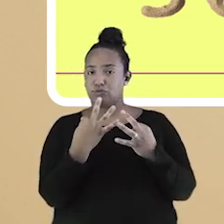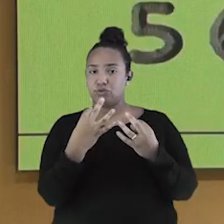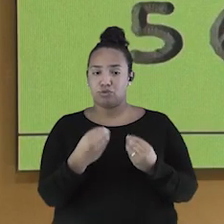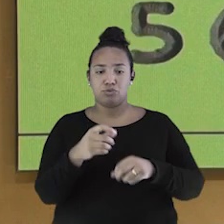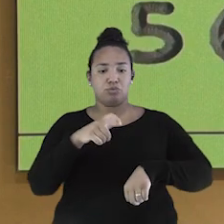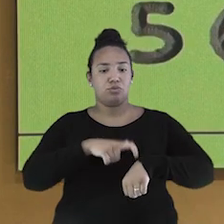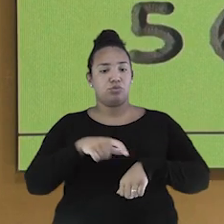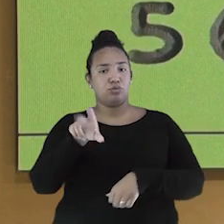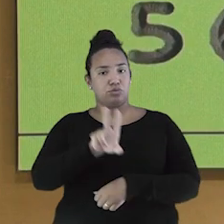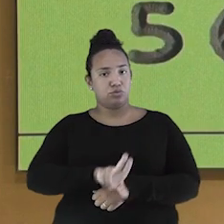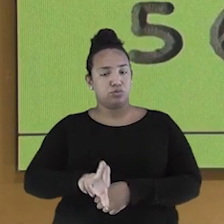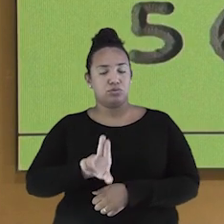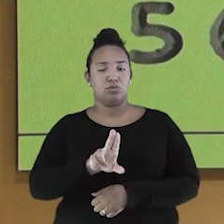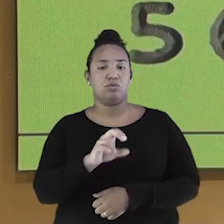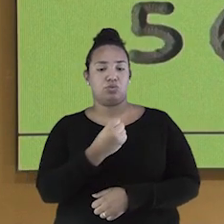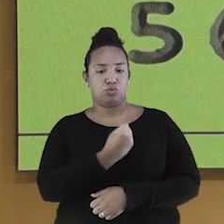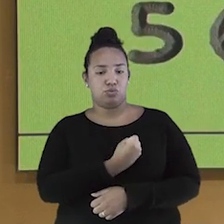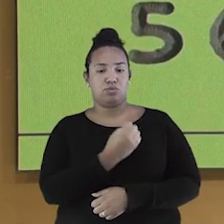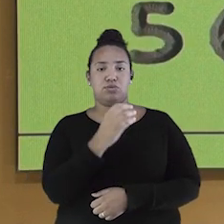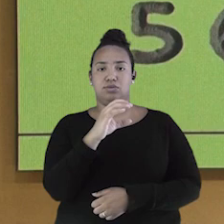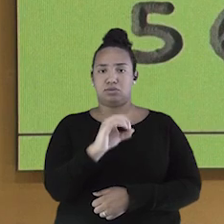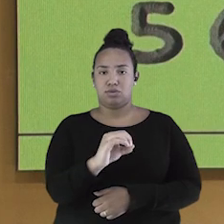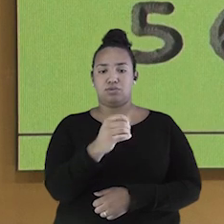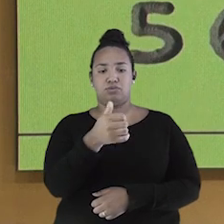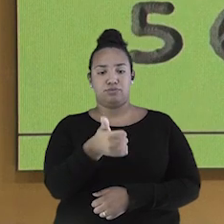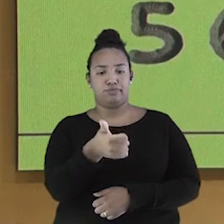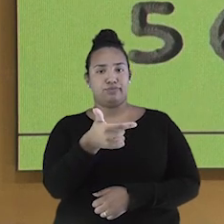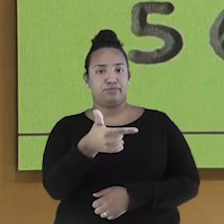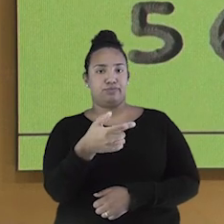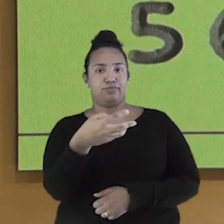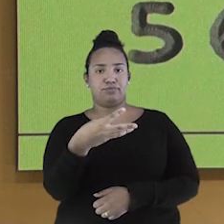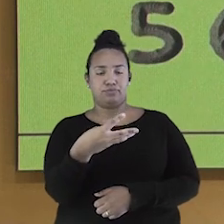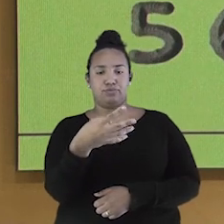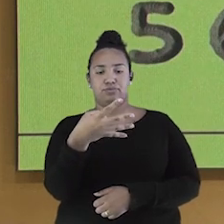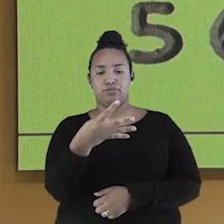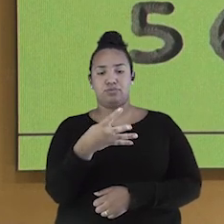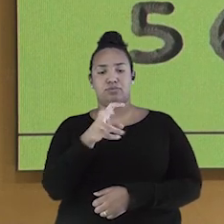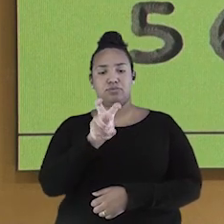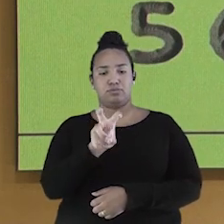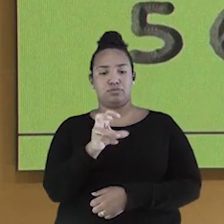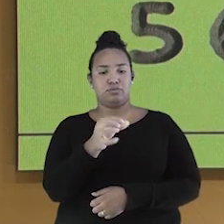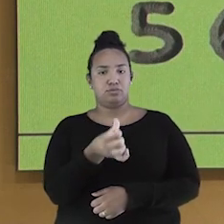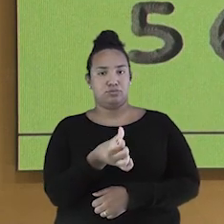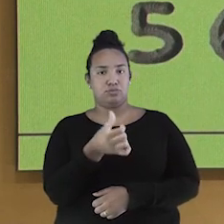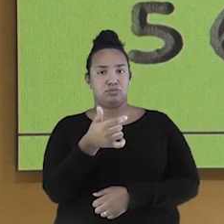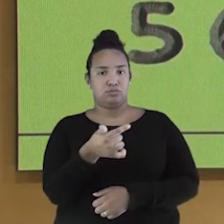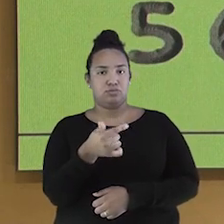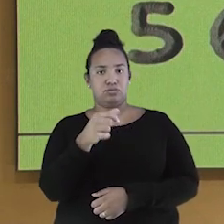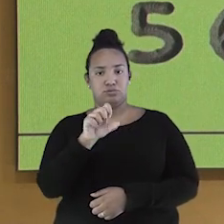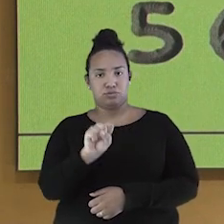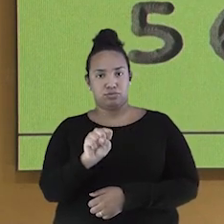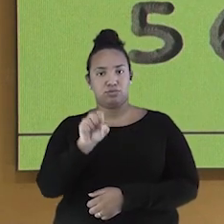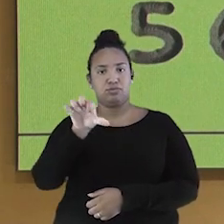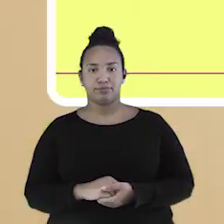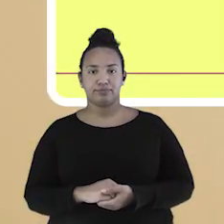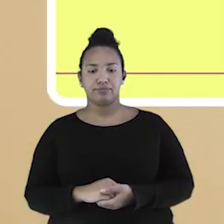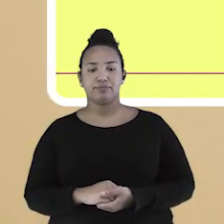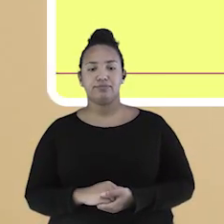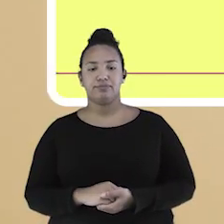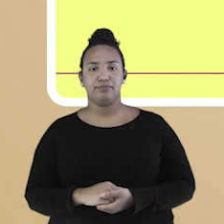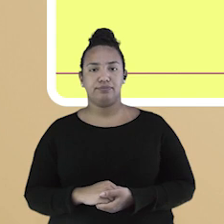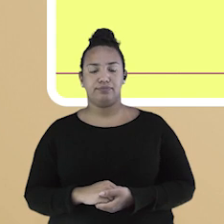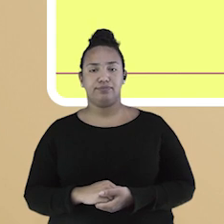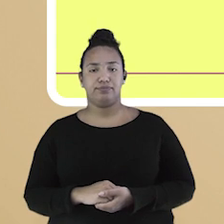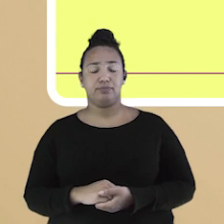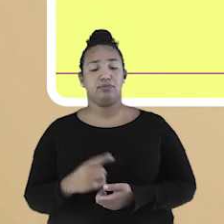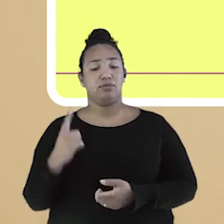é 0, 1, 2, 3, 4, 5, 6, 7, 8, 9. Nós